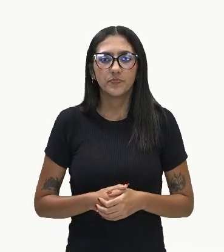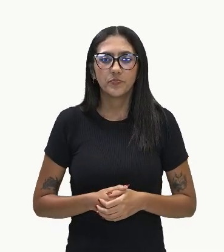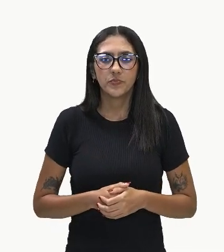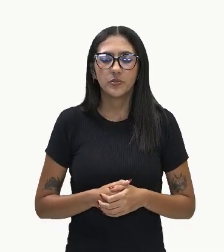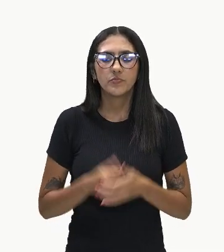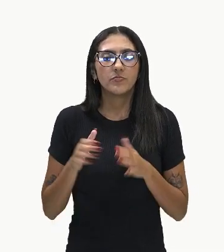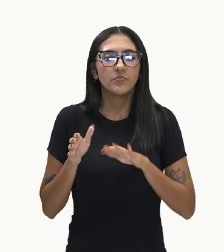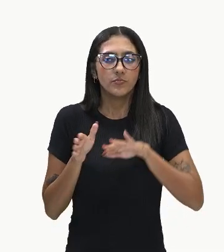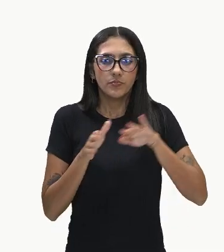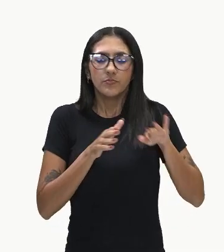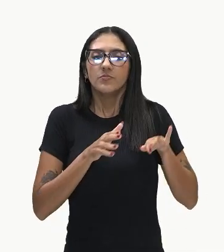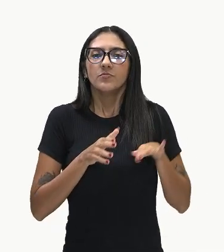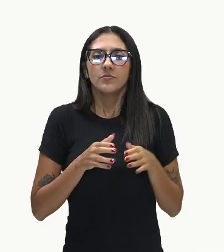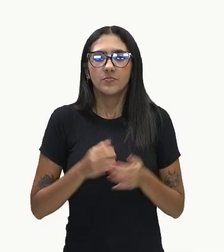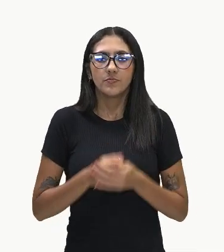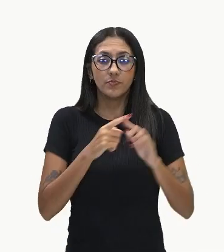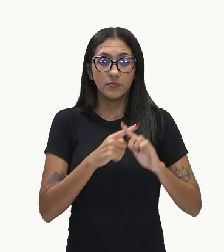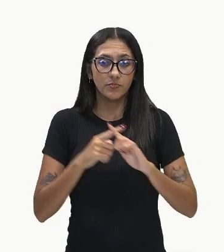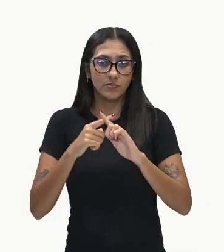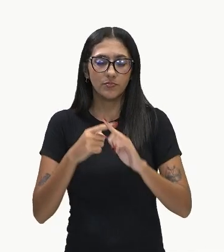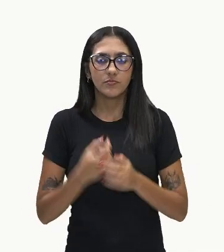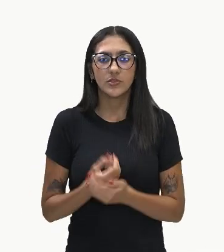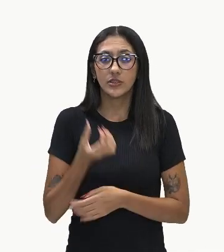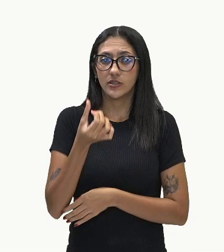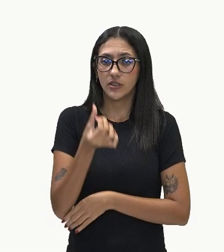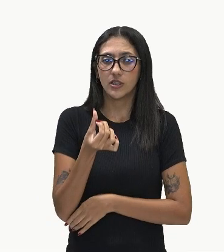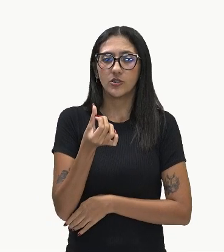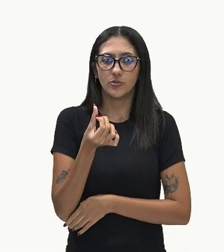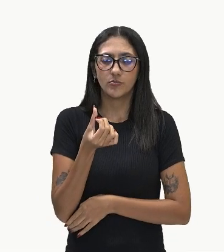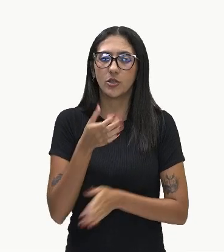tempo, 6 meses, 6 meses.